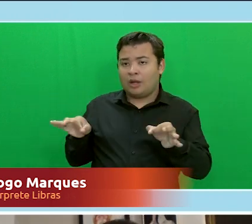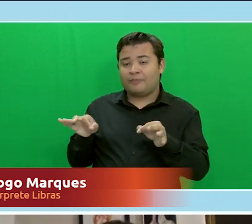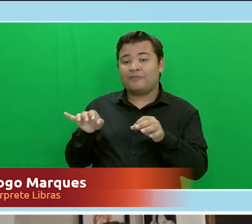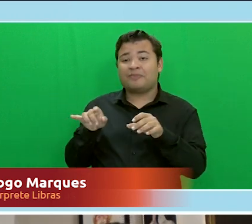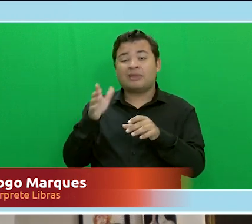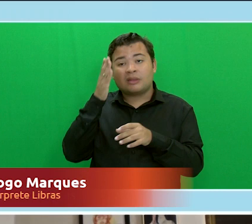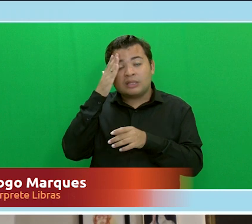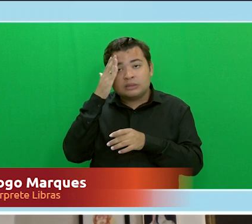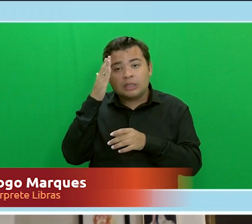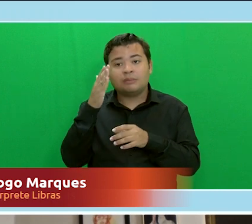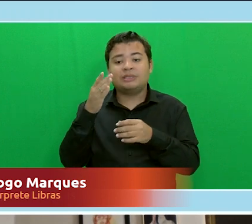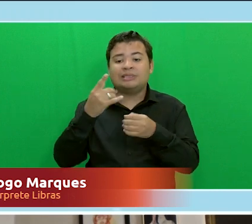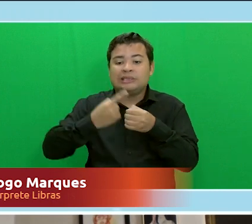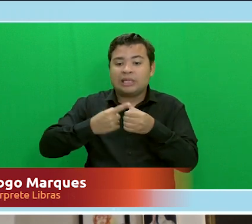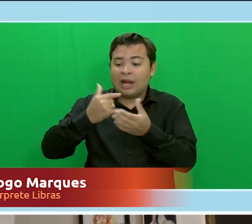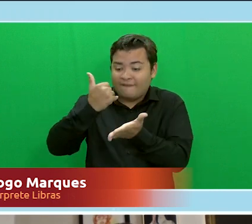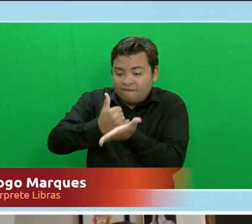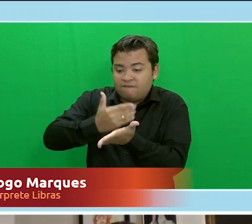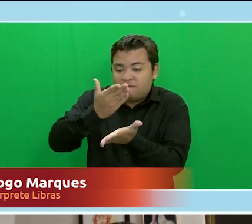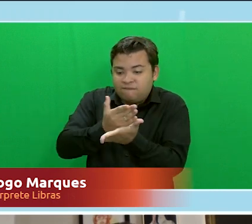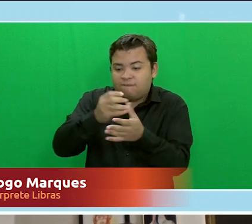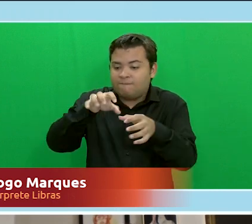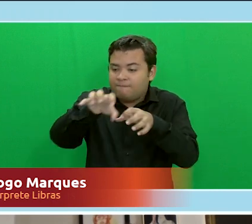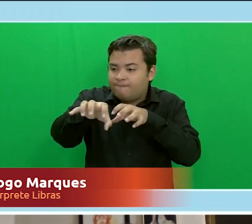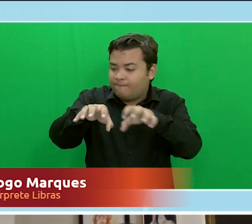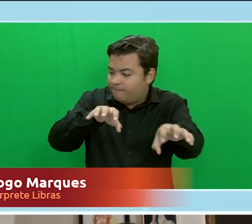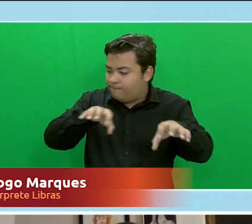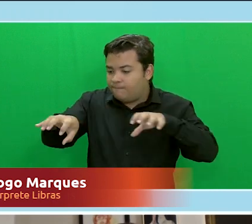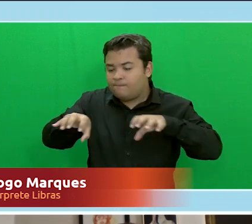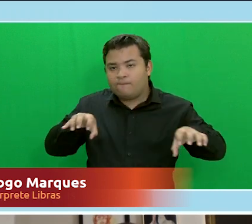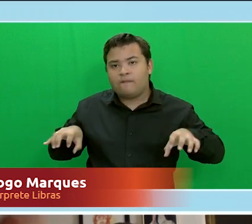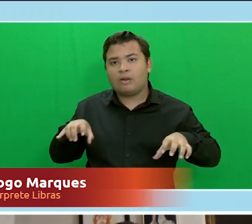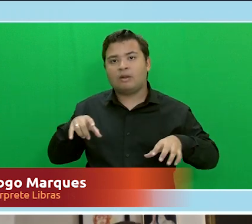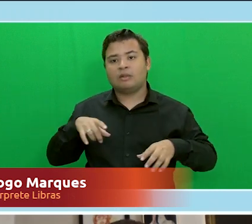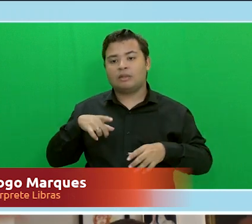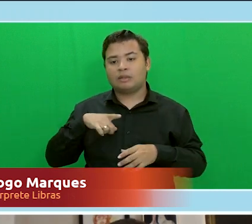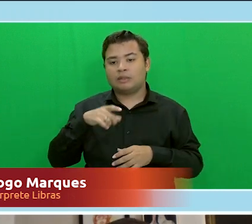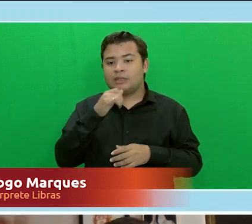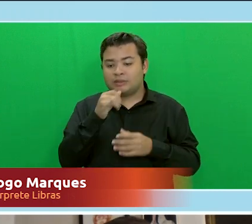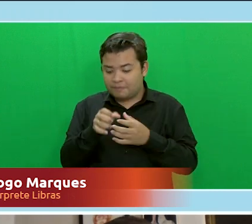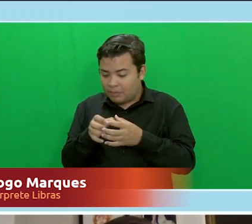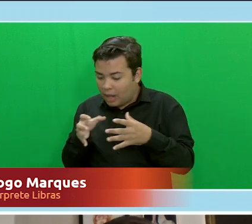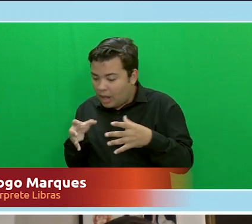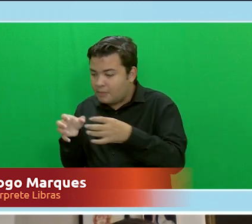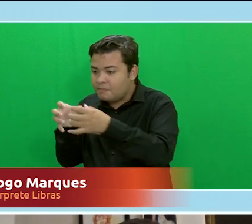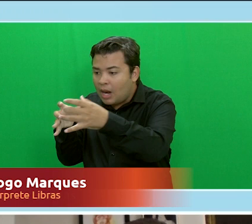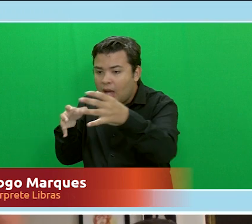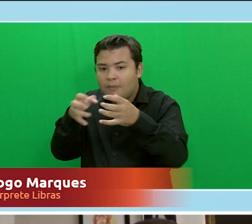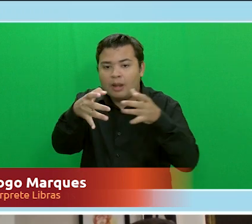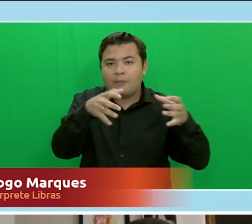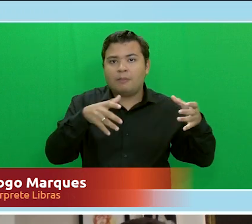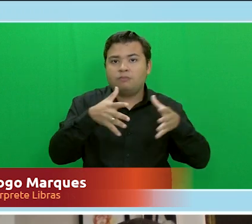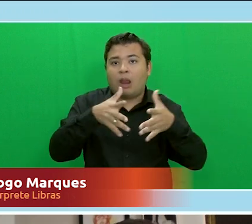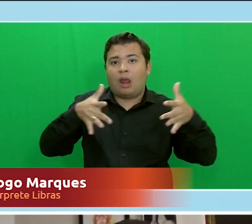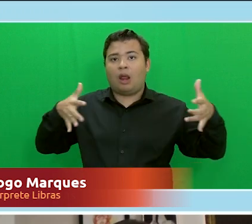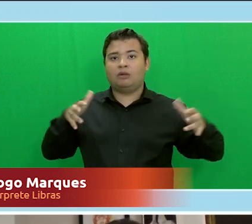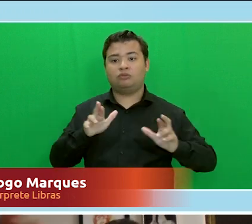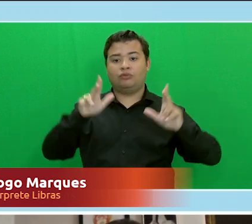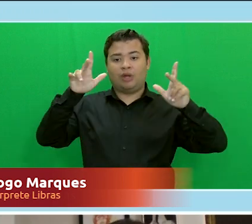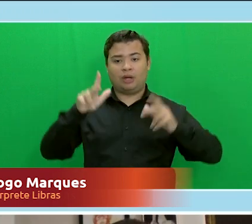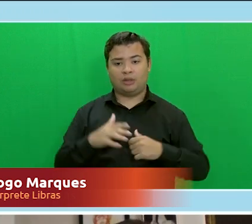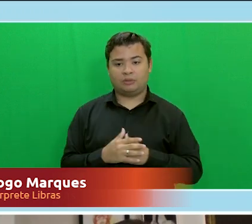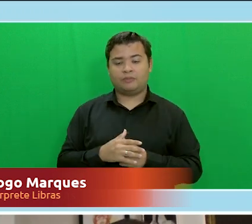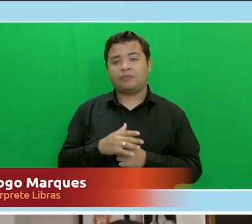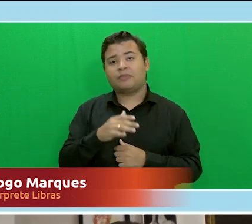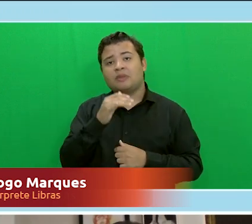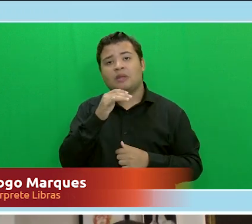extremamente fragmentada, né? Quando ela vai expandindo, você tem vários outros subcentros que têm autonomia, onde você